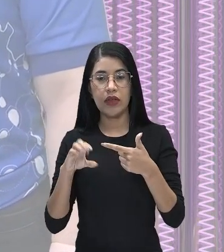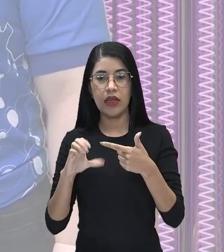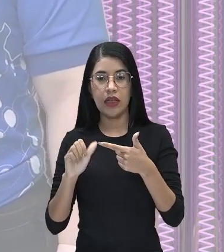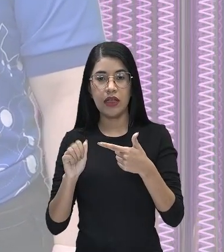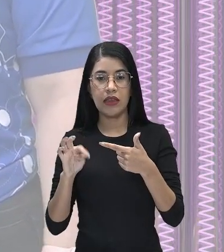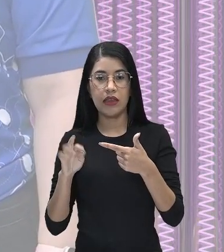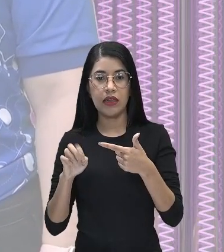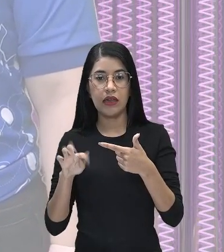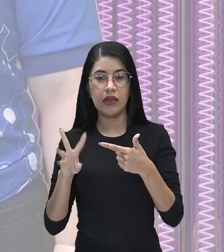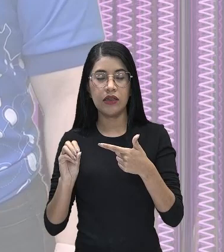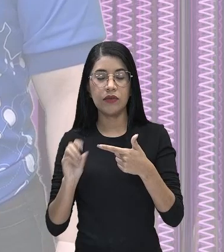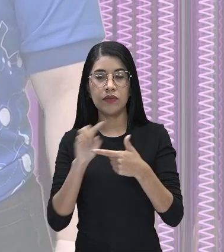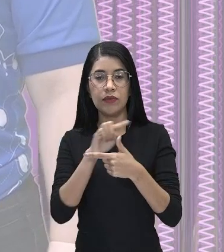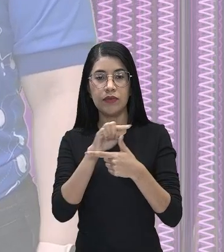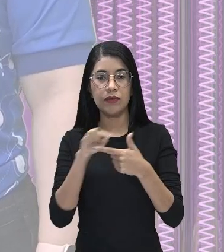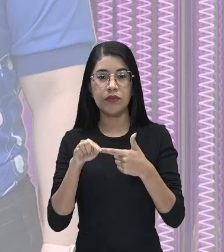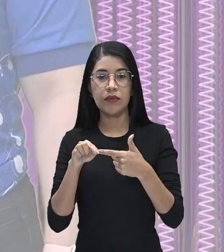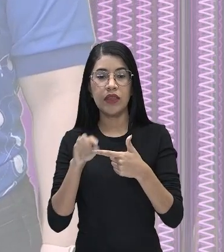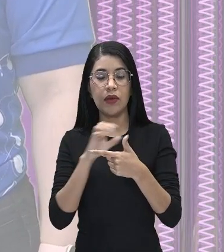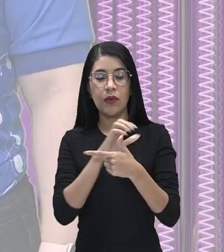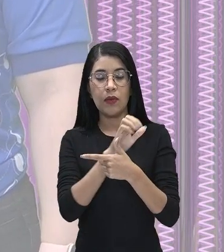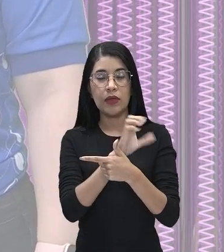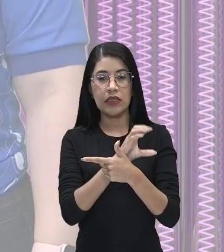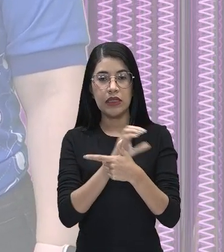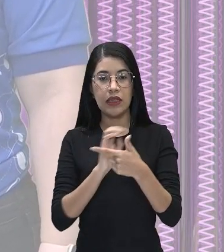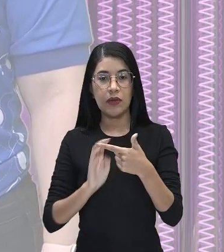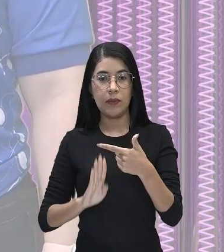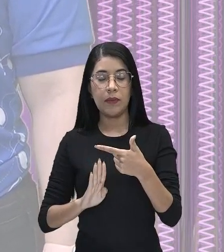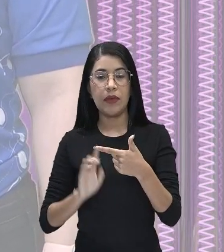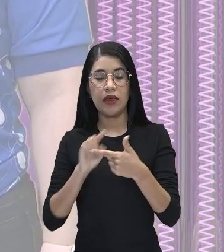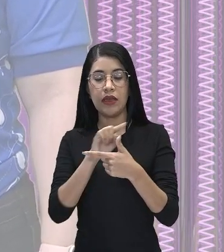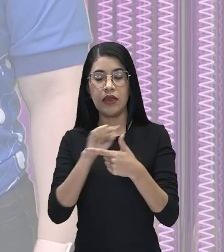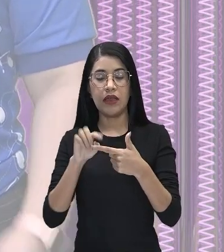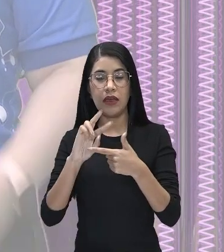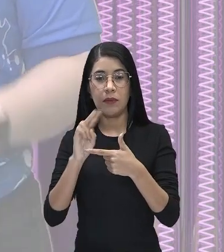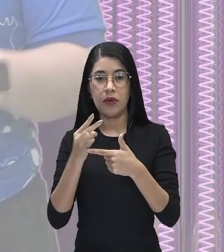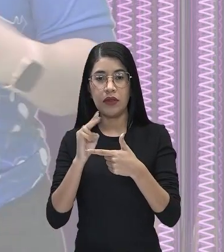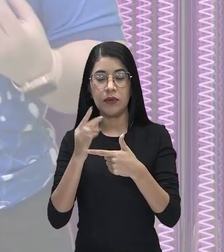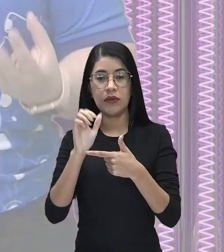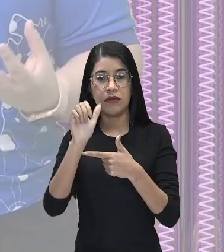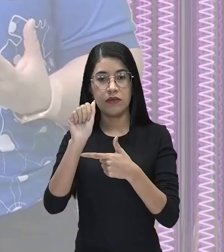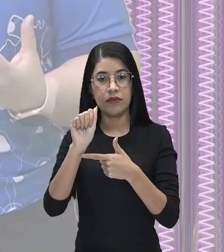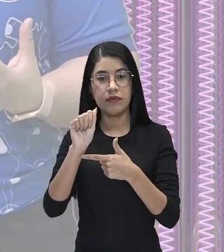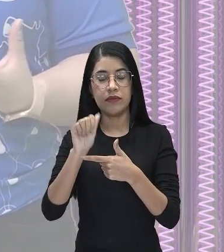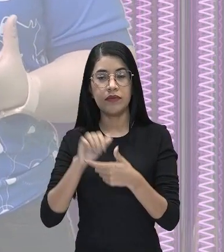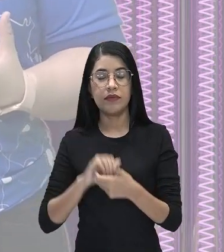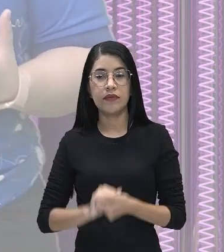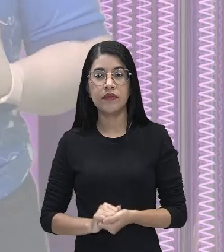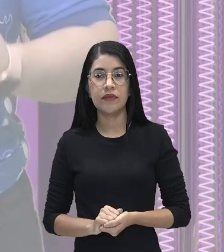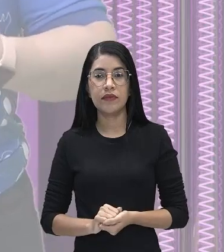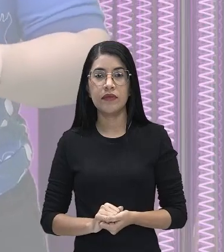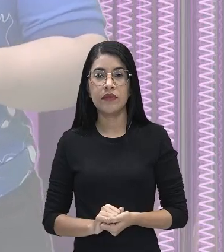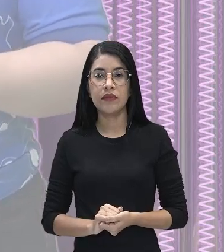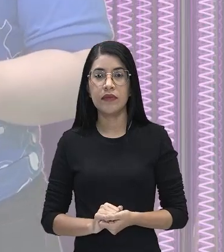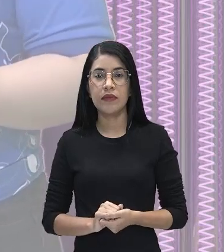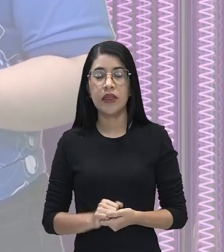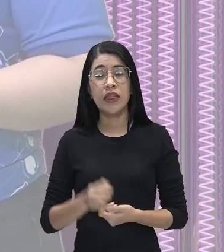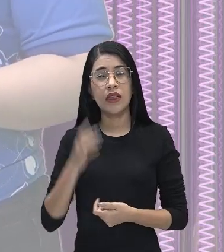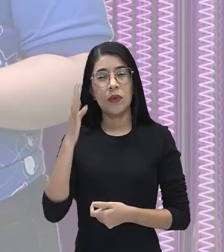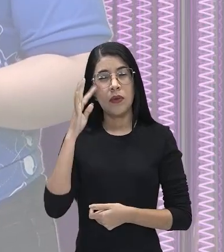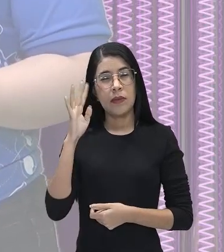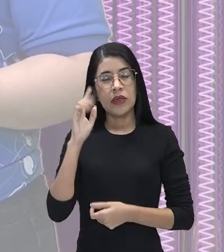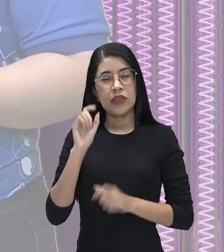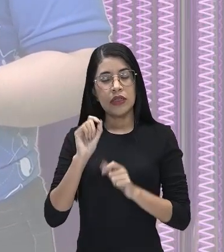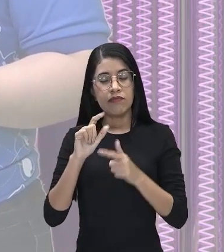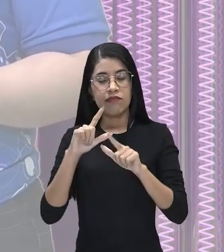Eu chamei aqui de C e B, né? E a hipotenusa eu chamei de A, certo? Então, vamos imaginar que esse triângulo